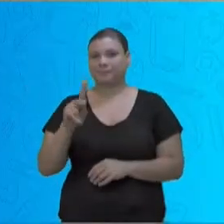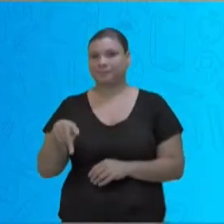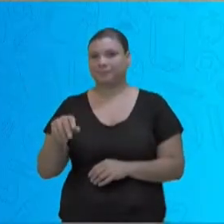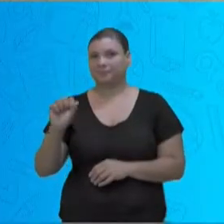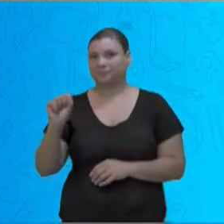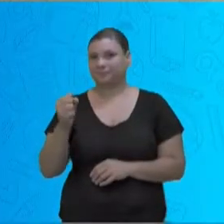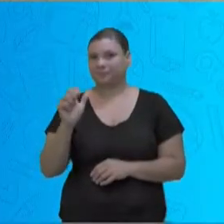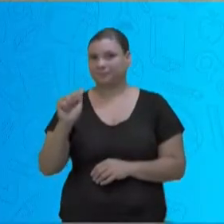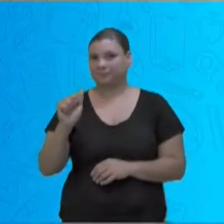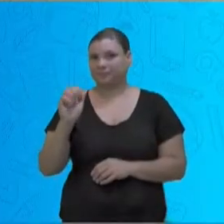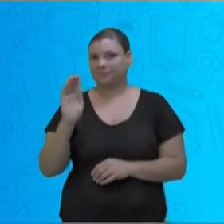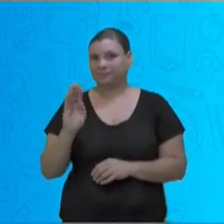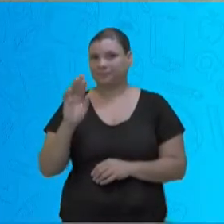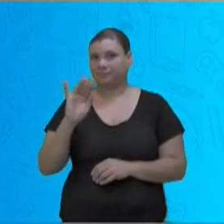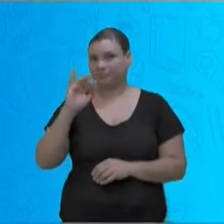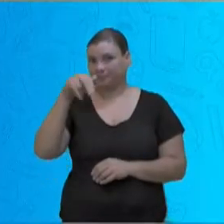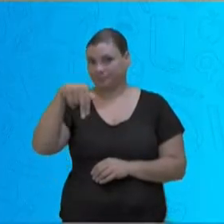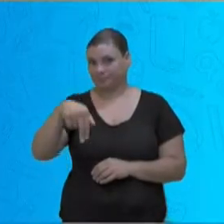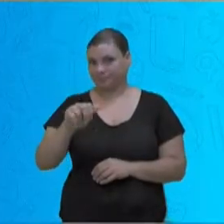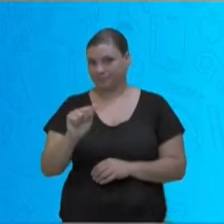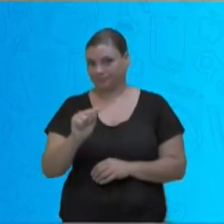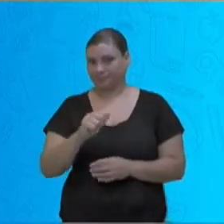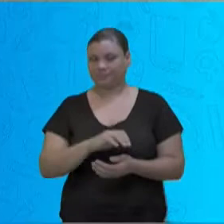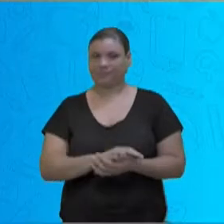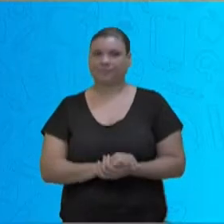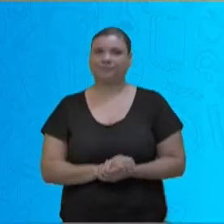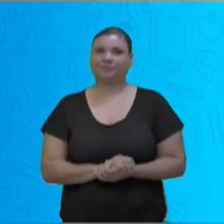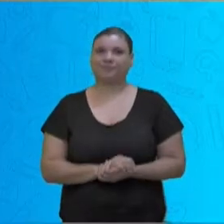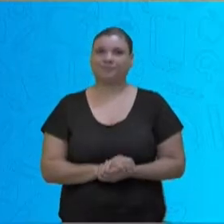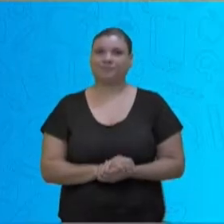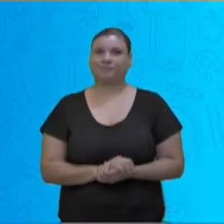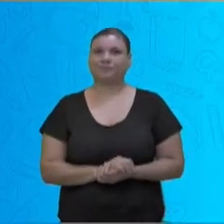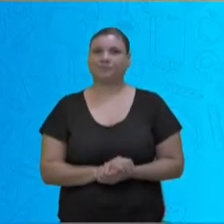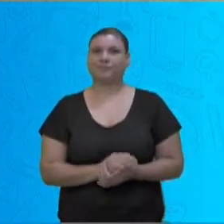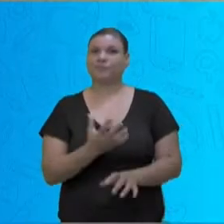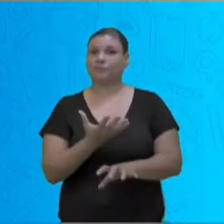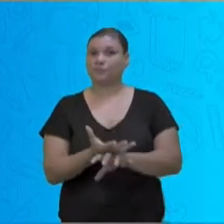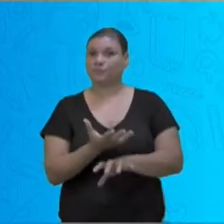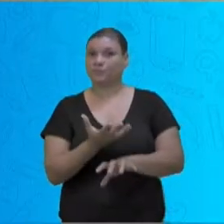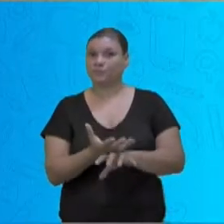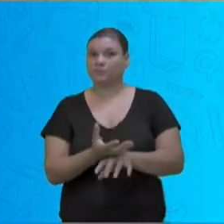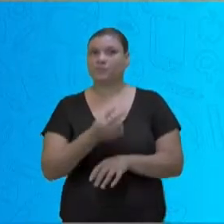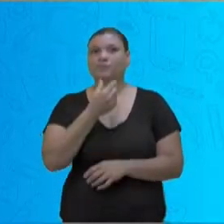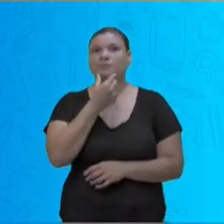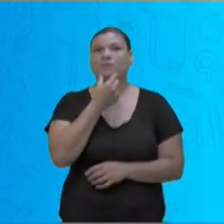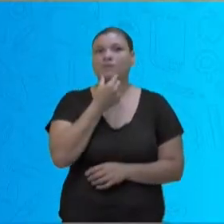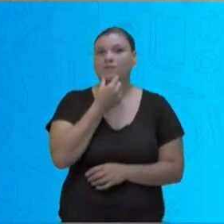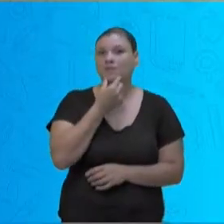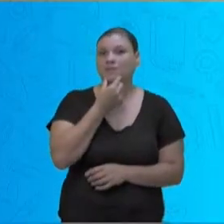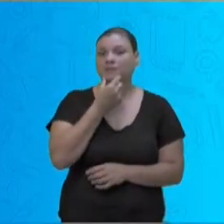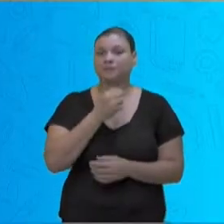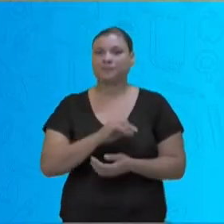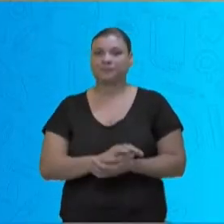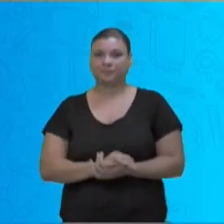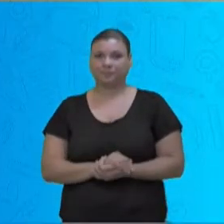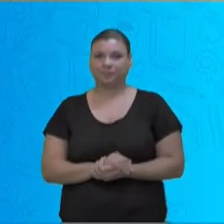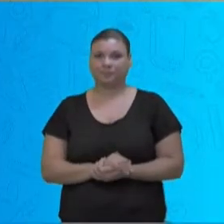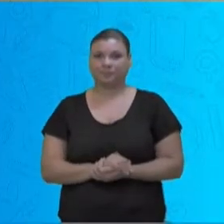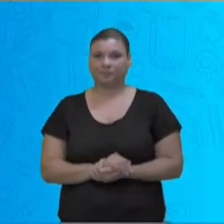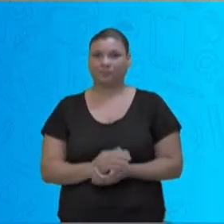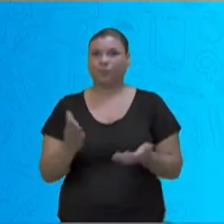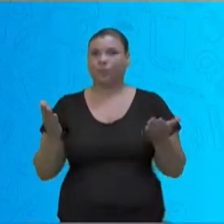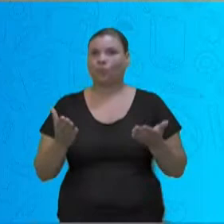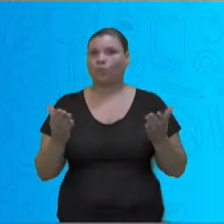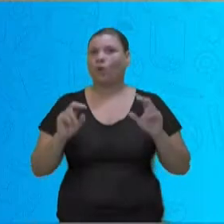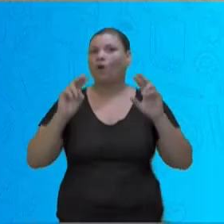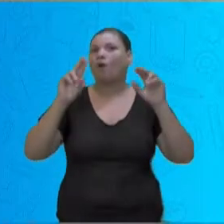students. I'm a teacher Sabrina, sou a professora Sabrina. E nós voltamos com as nossas aulas de inglês.